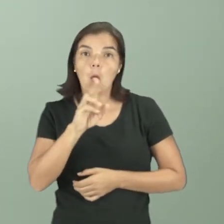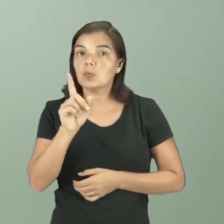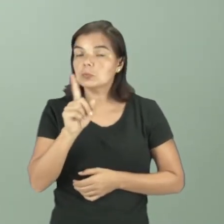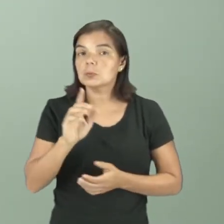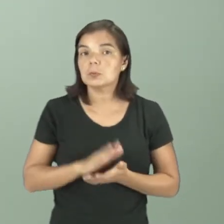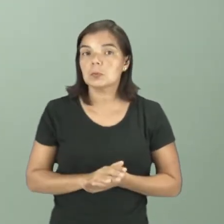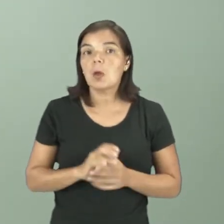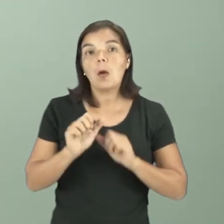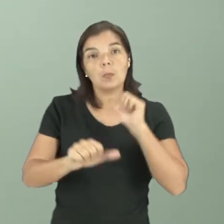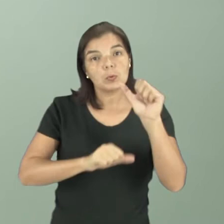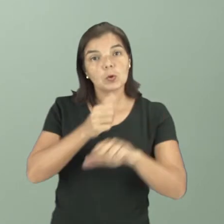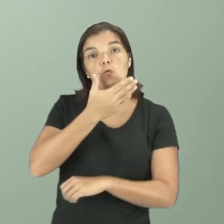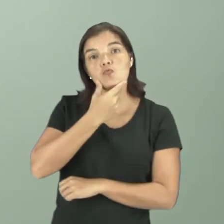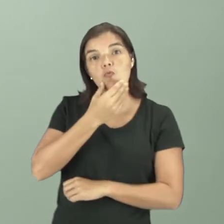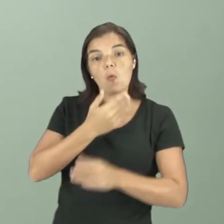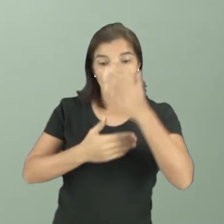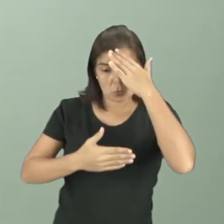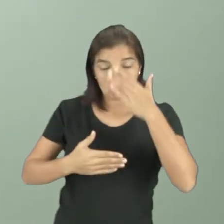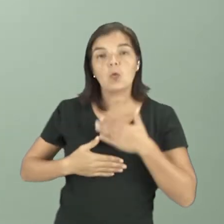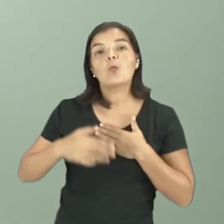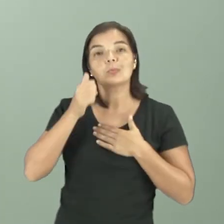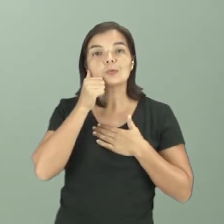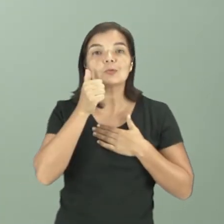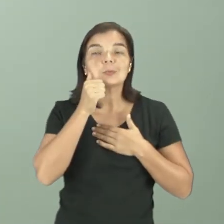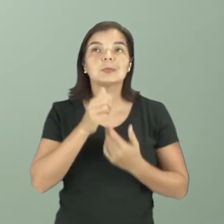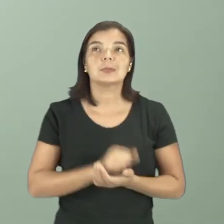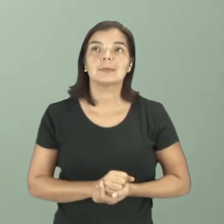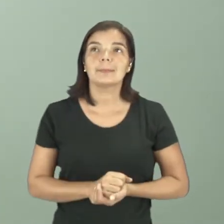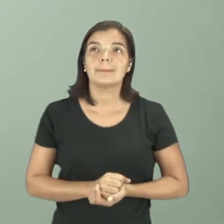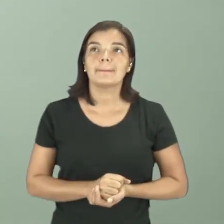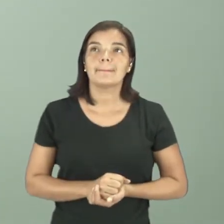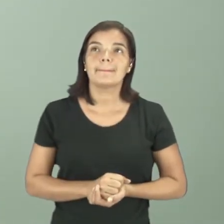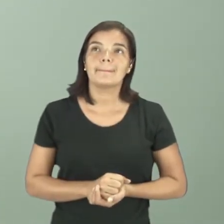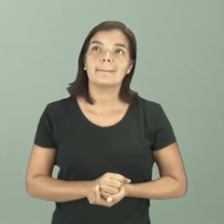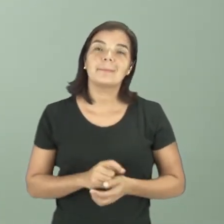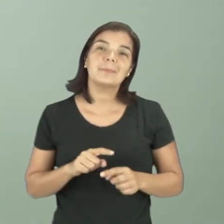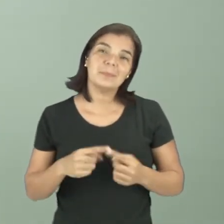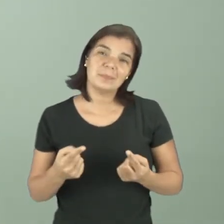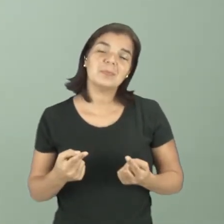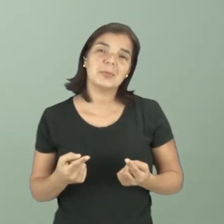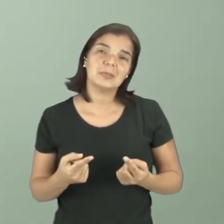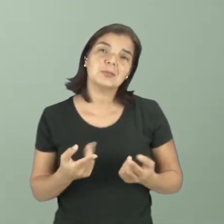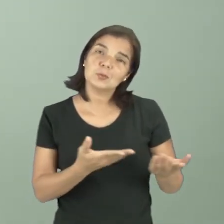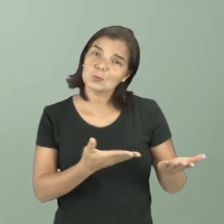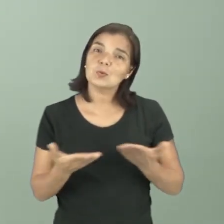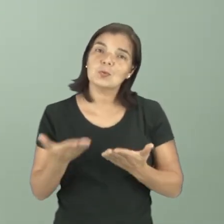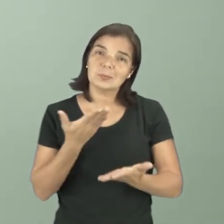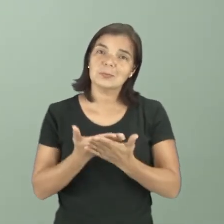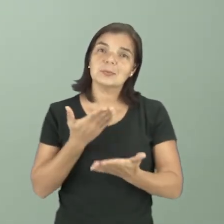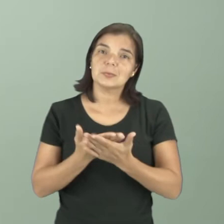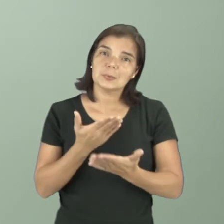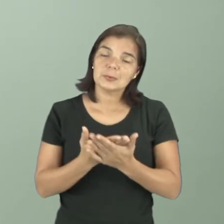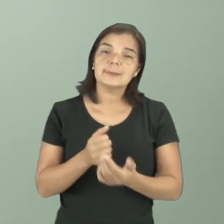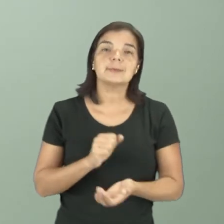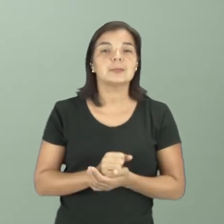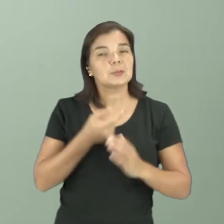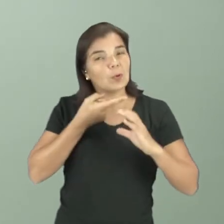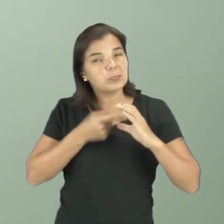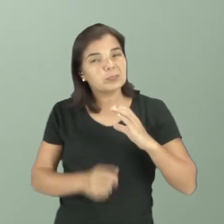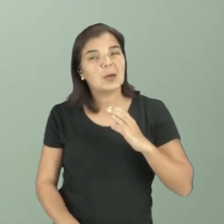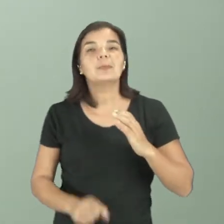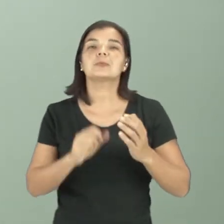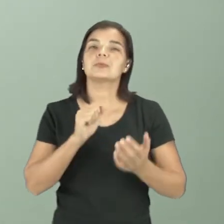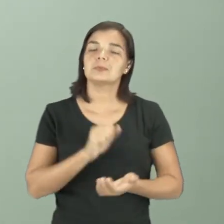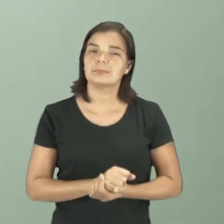posso ser um homem num corpo de mulher, algo assim. Mas fica o convite para vocês estudarem, para vocês